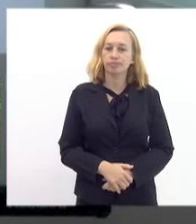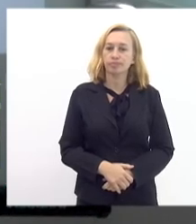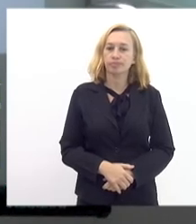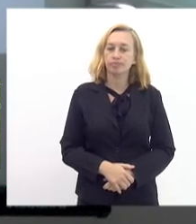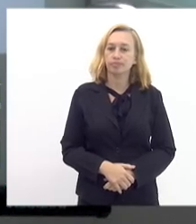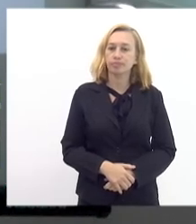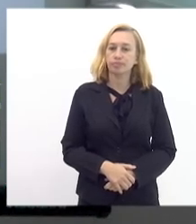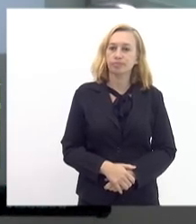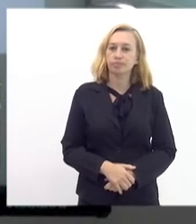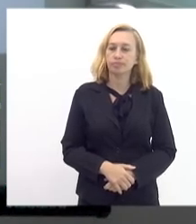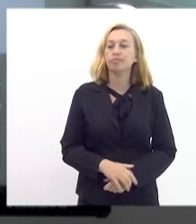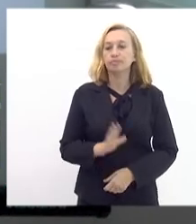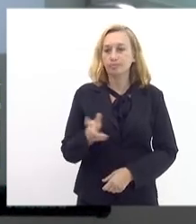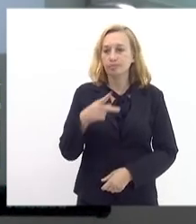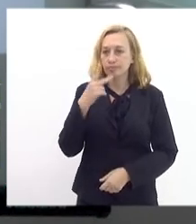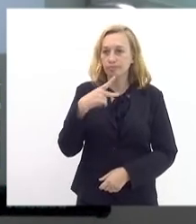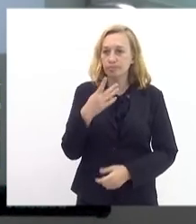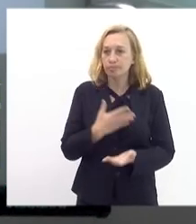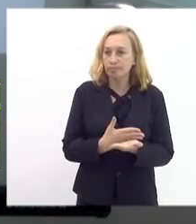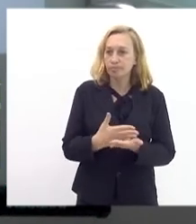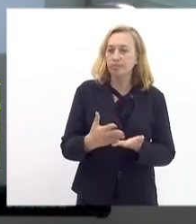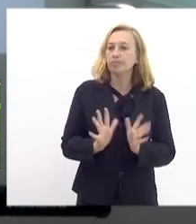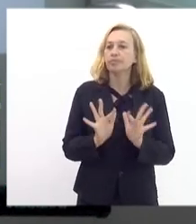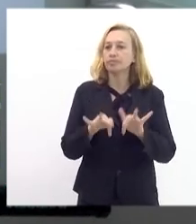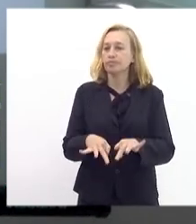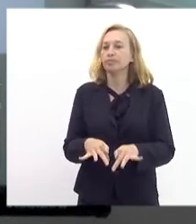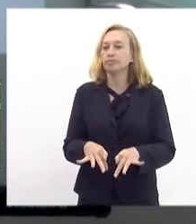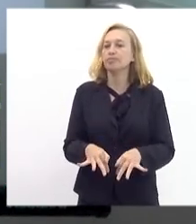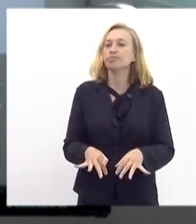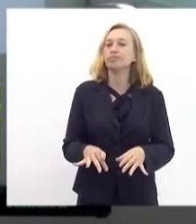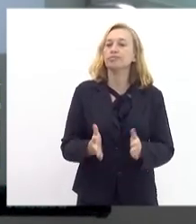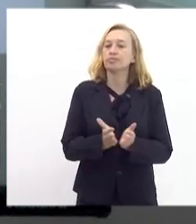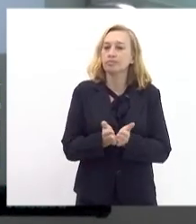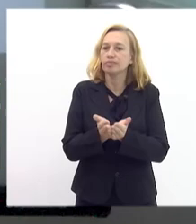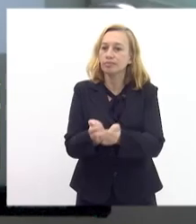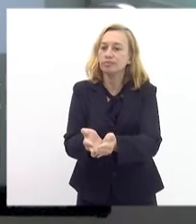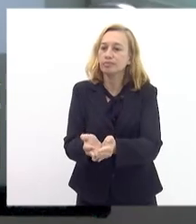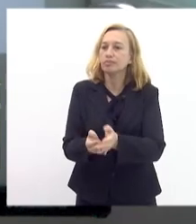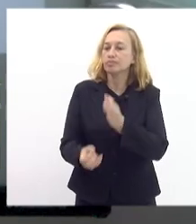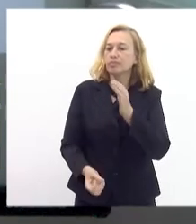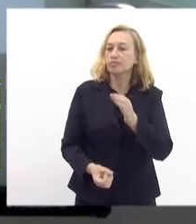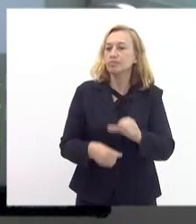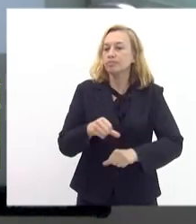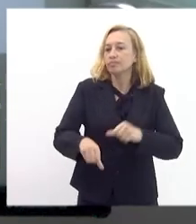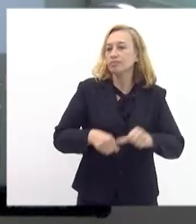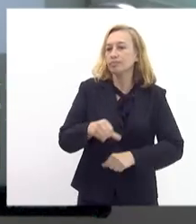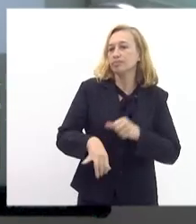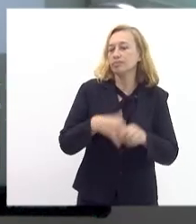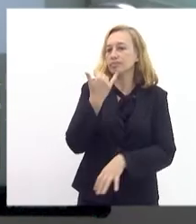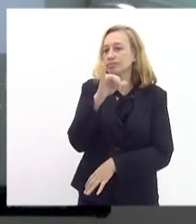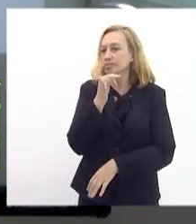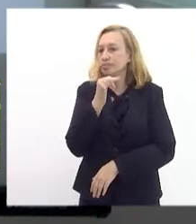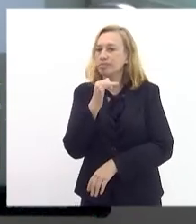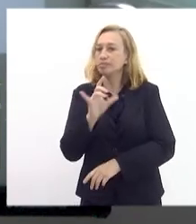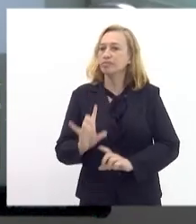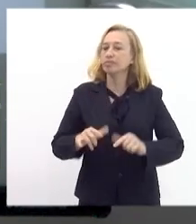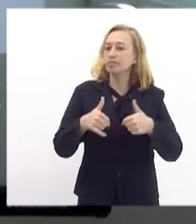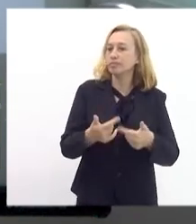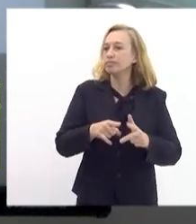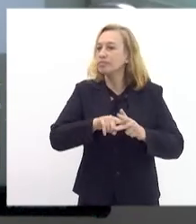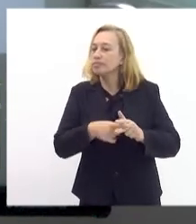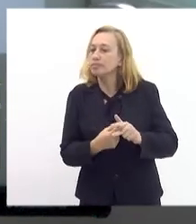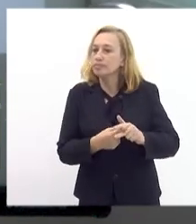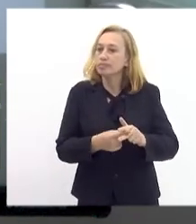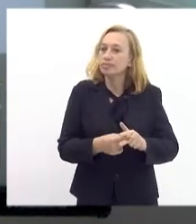esse é o que eu falei do começo ao fim trazemos as embarcações geramos energia ou combustível fazemos operação manutenção